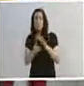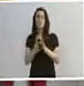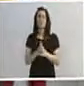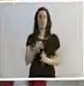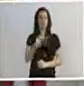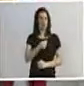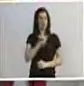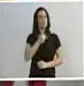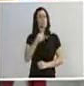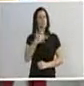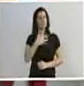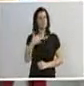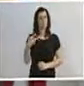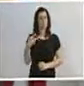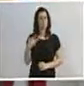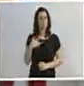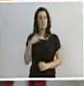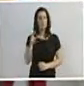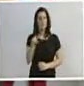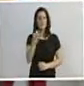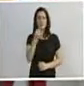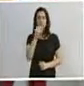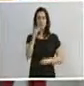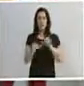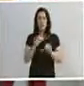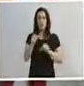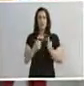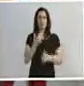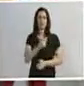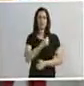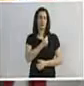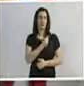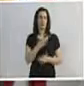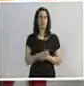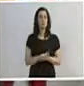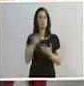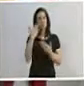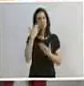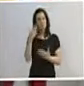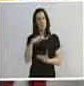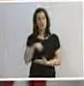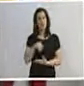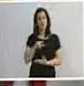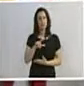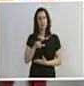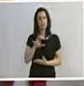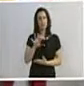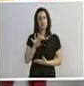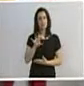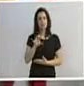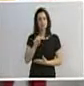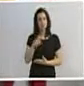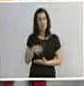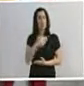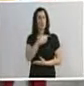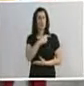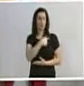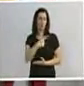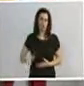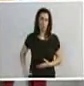vida saudável, a oportunidade realmente de transformação das suas vidas. Então, agradecer ao Milton, ao governador Raimundo Colombo, ao prefeito Napoleão,